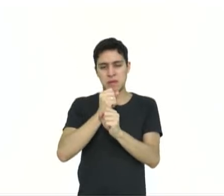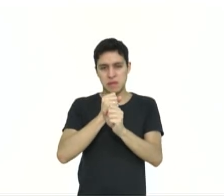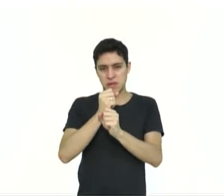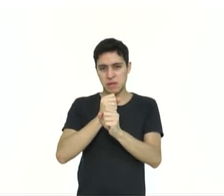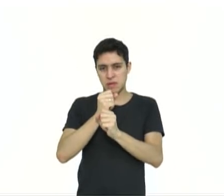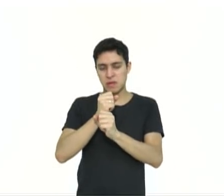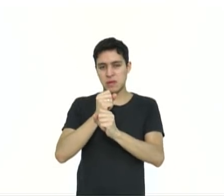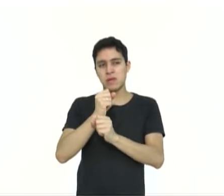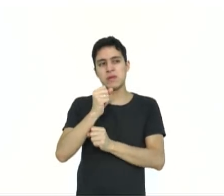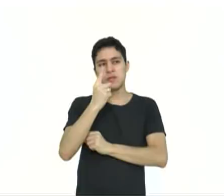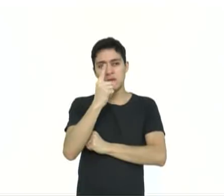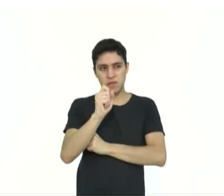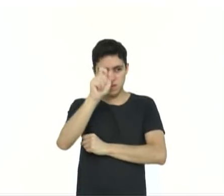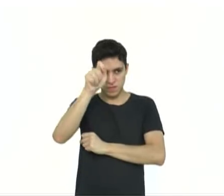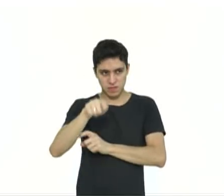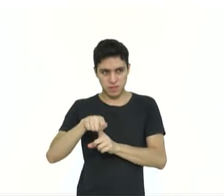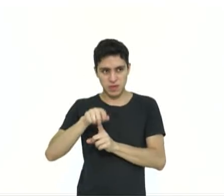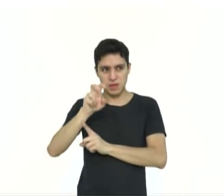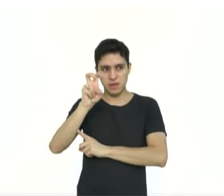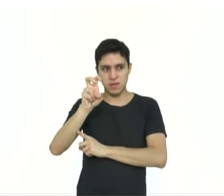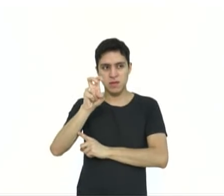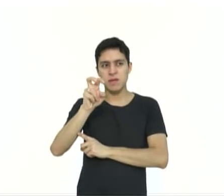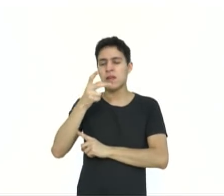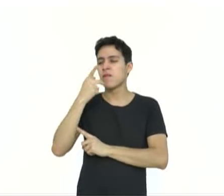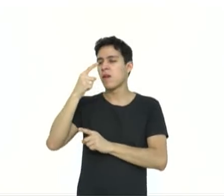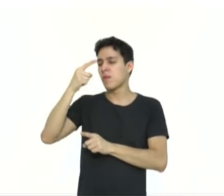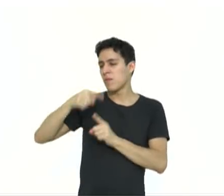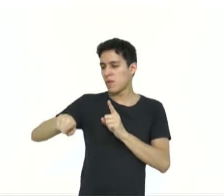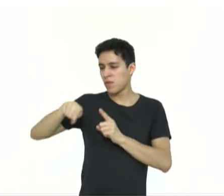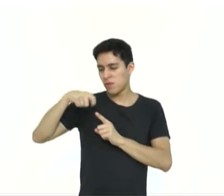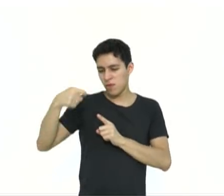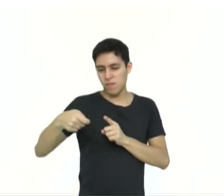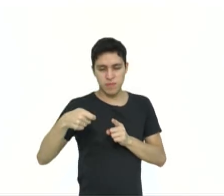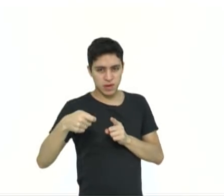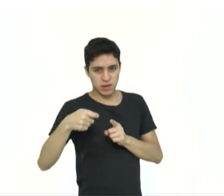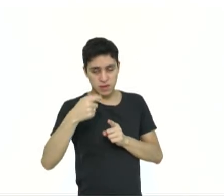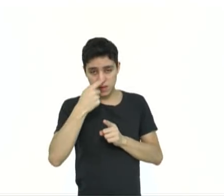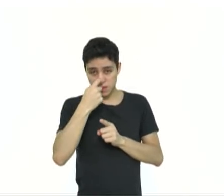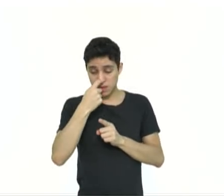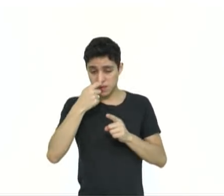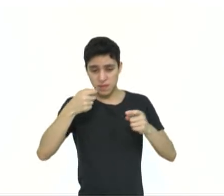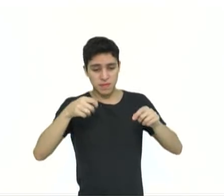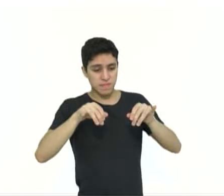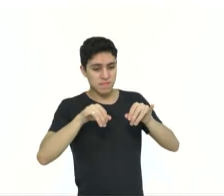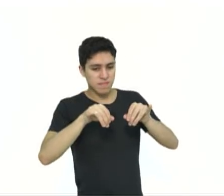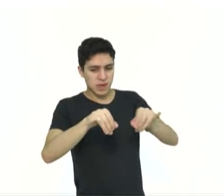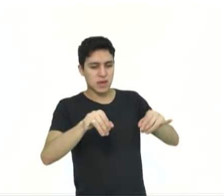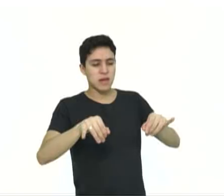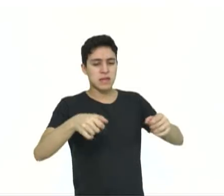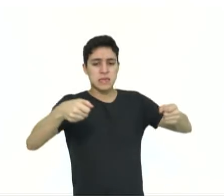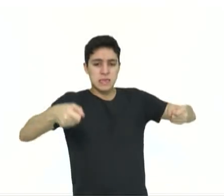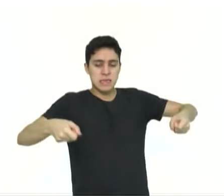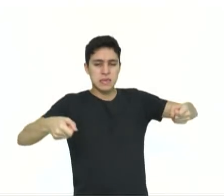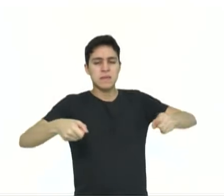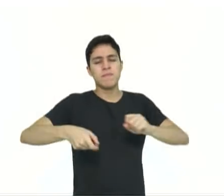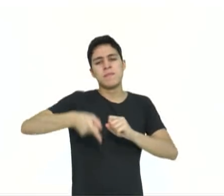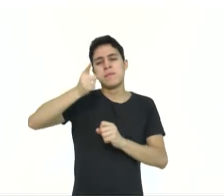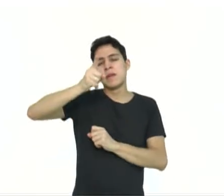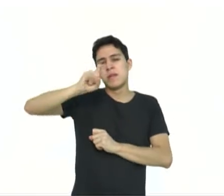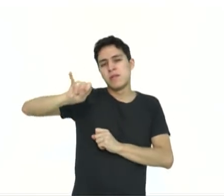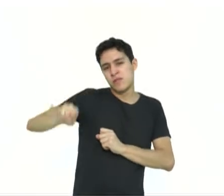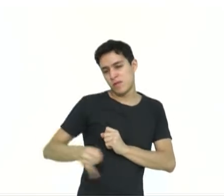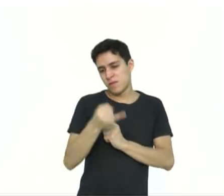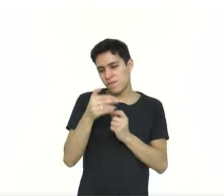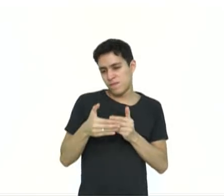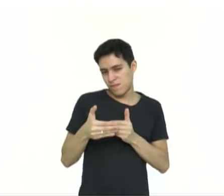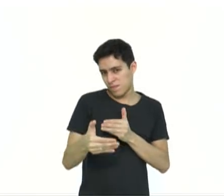senhor informa sobre a proibição do uso de sacolas plásticas como embalagem a partir de 1º de janeiro